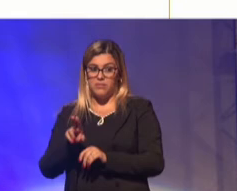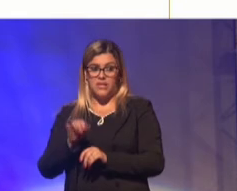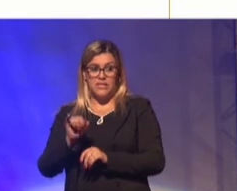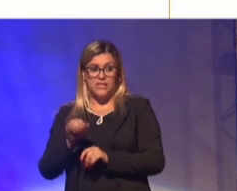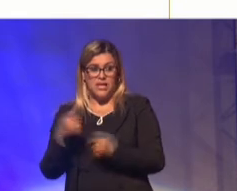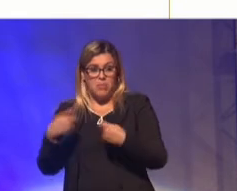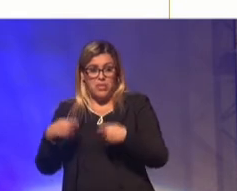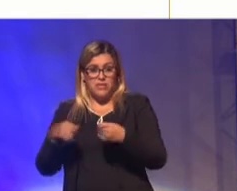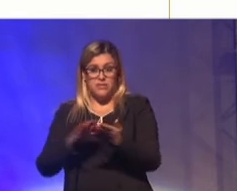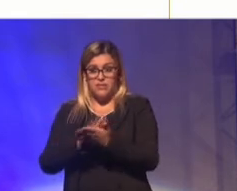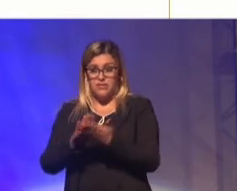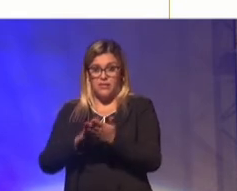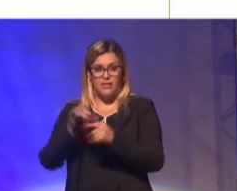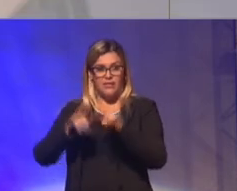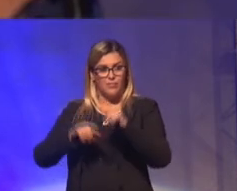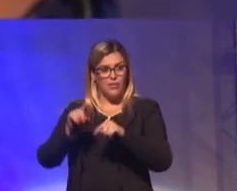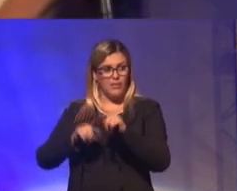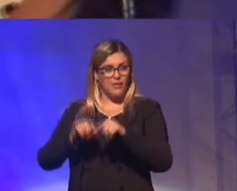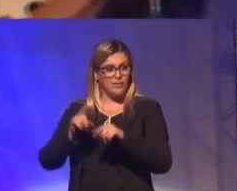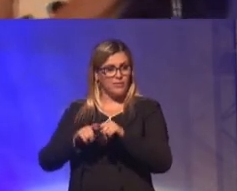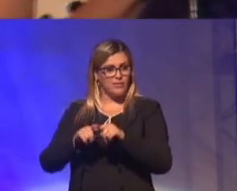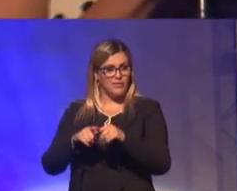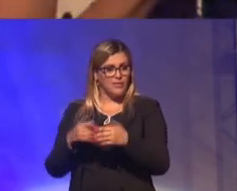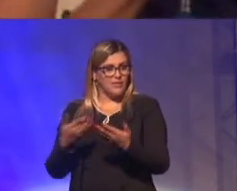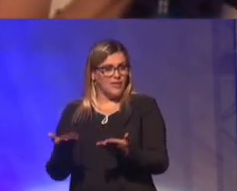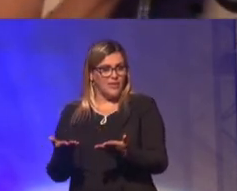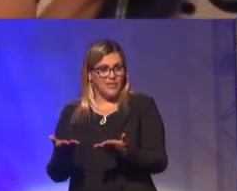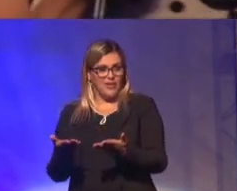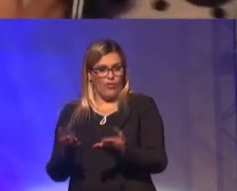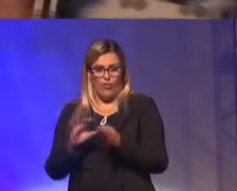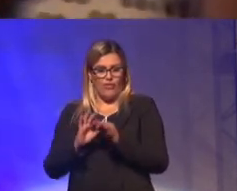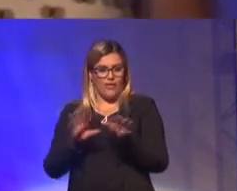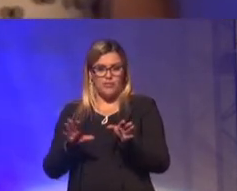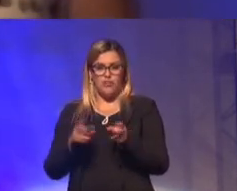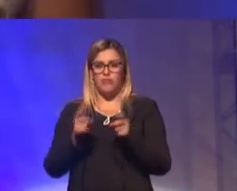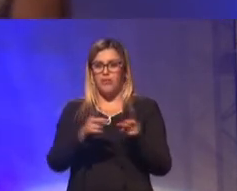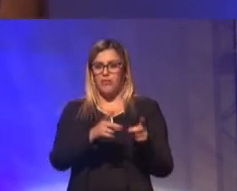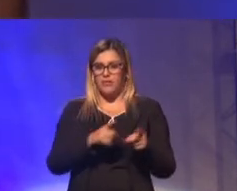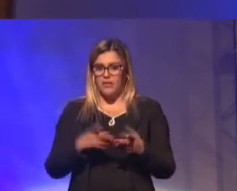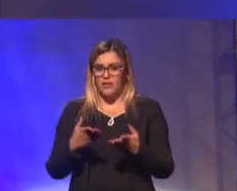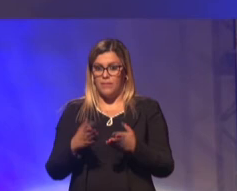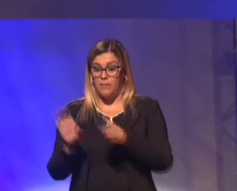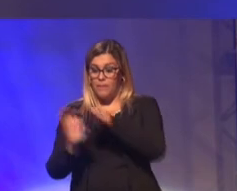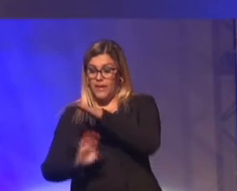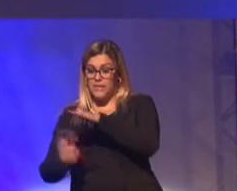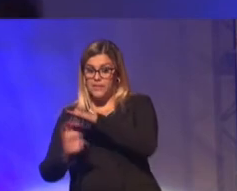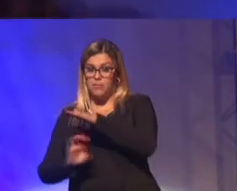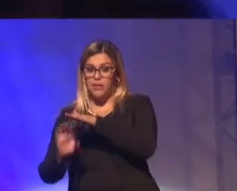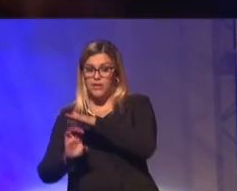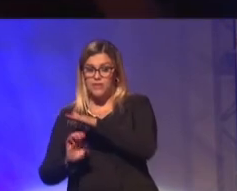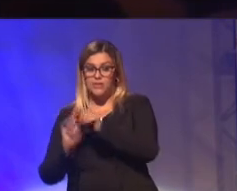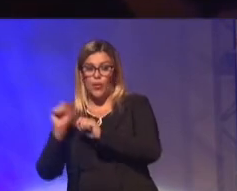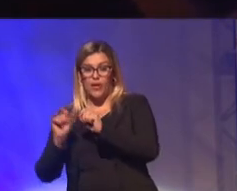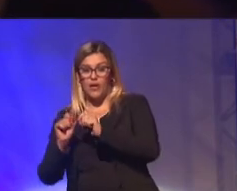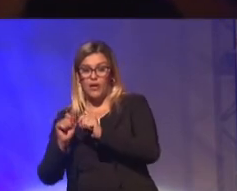ninguém precisar de um equipamento, ele não vai estar disponível no mercado. As empresas, elas vão responder de acordo com a